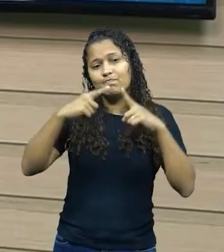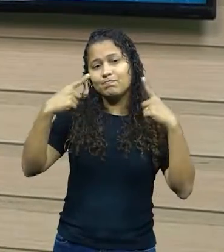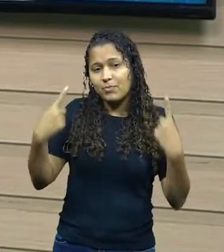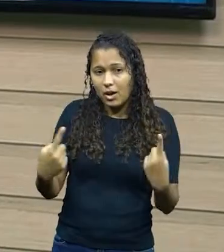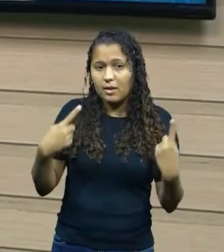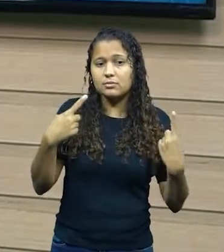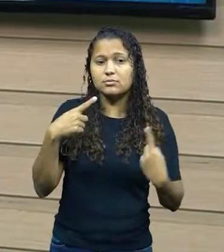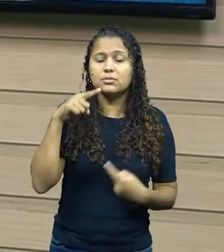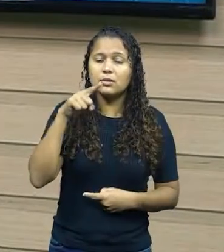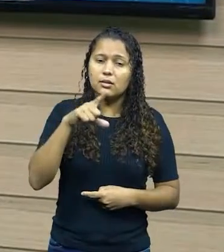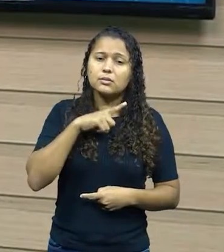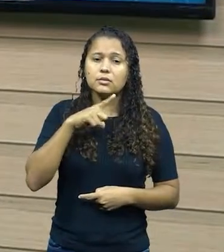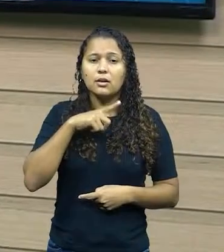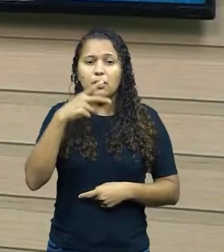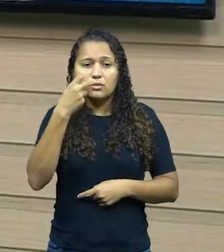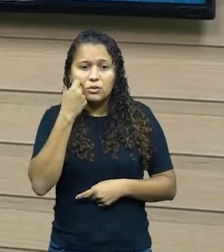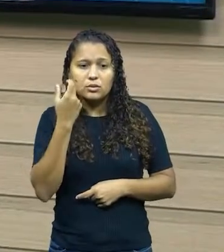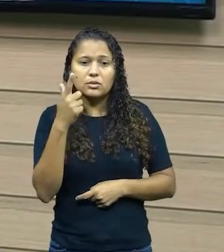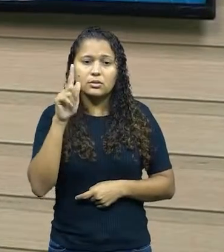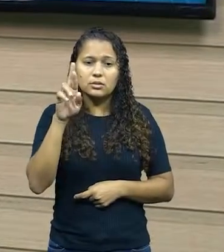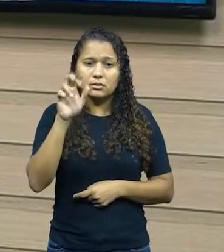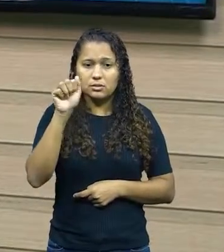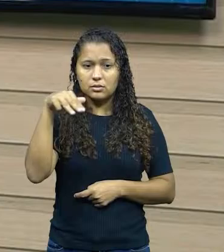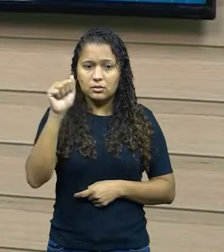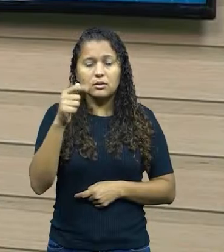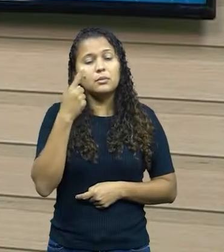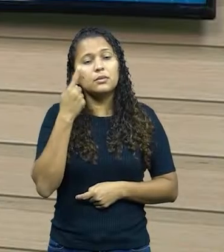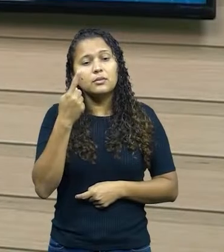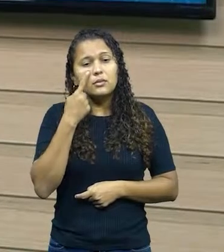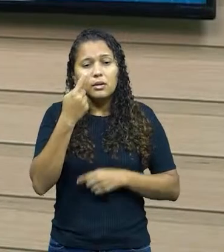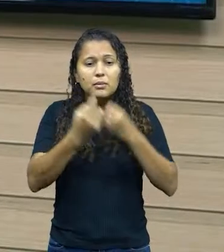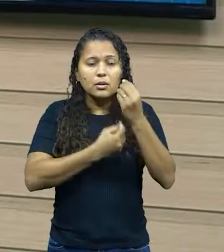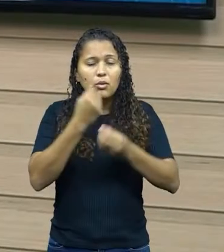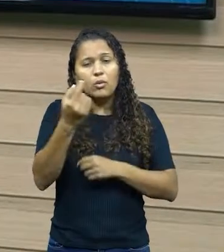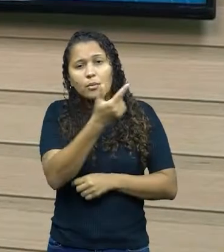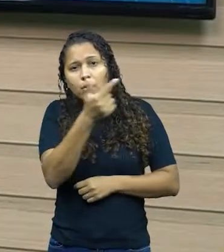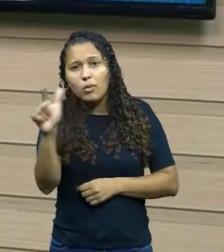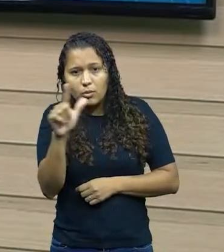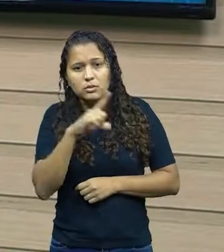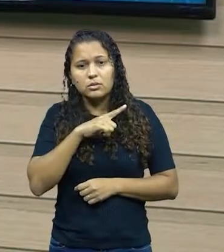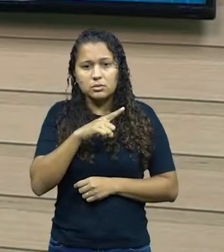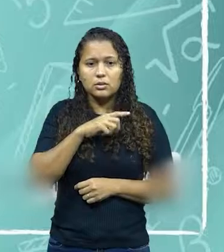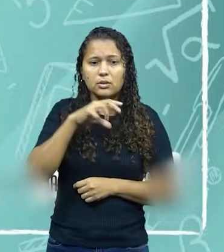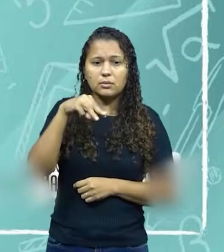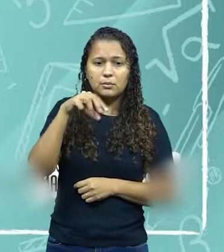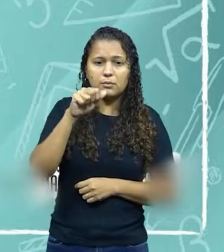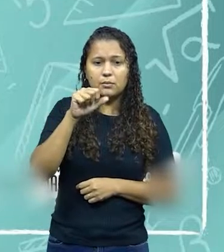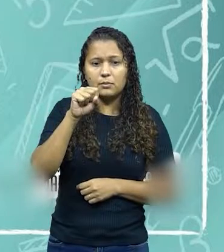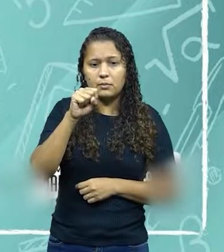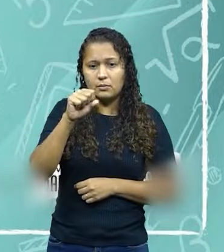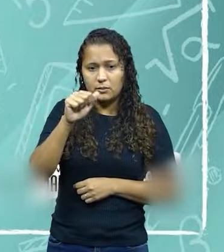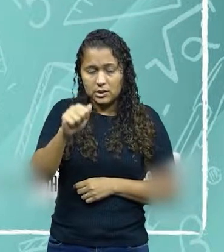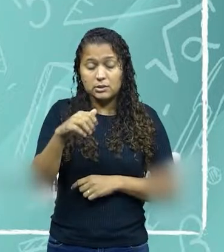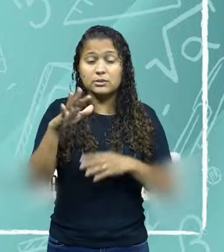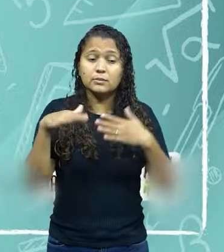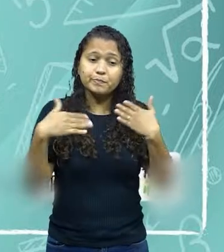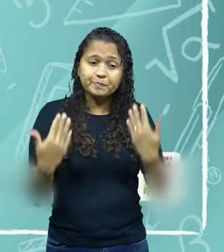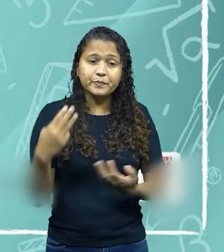Mas, nesse caso, a gente adota a grama para saber as unidades de medida de outras massas. A medida